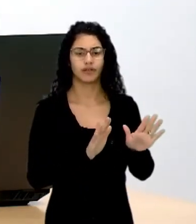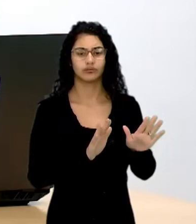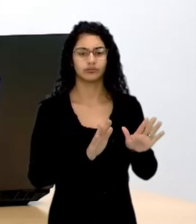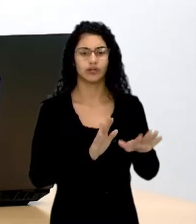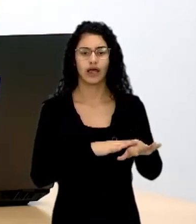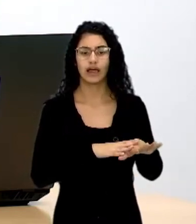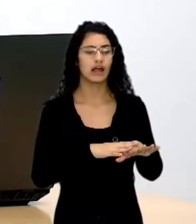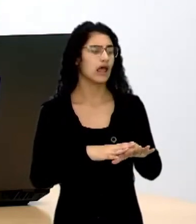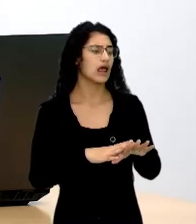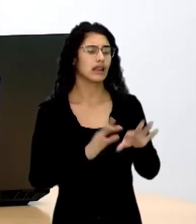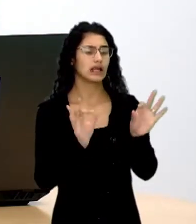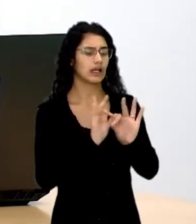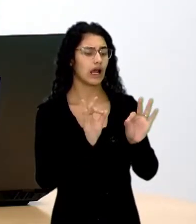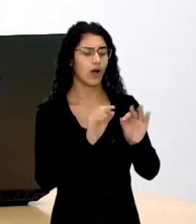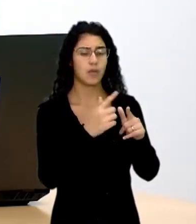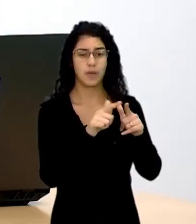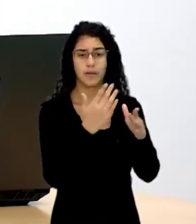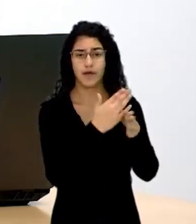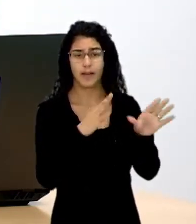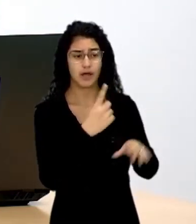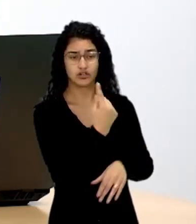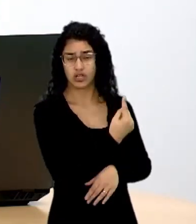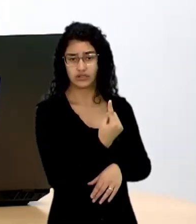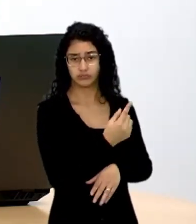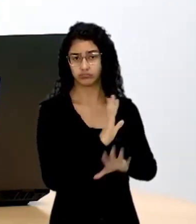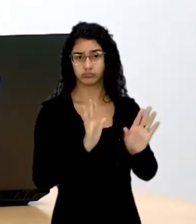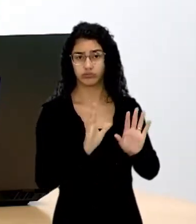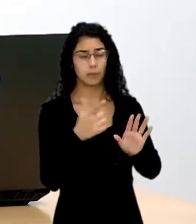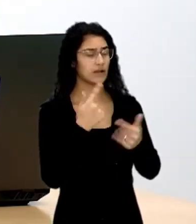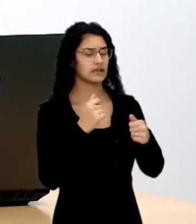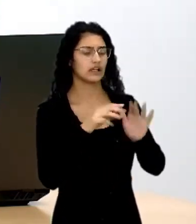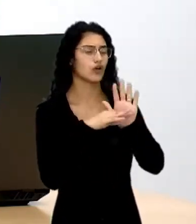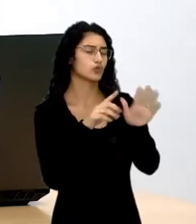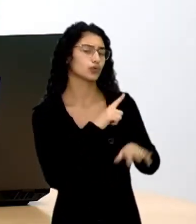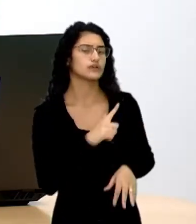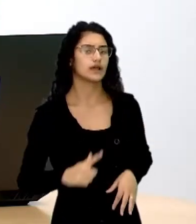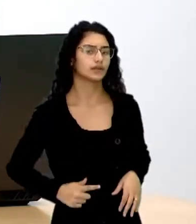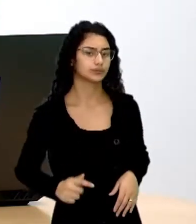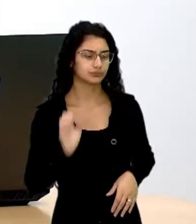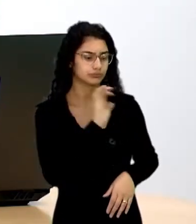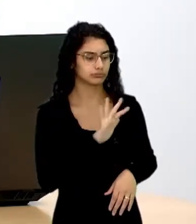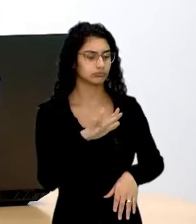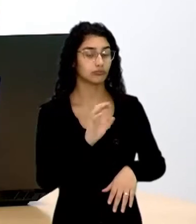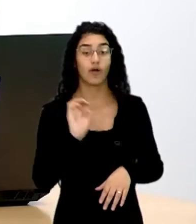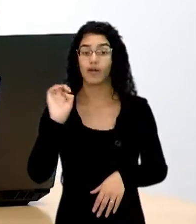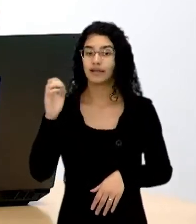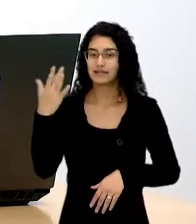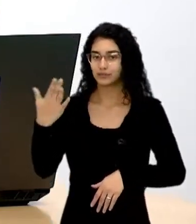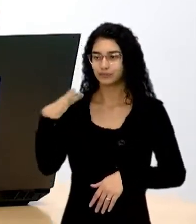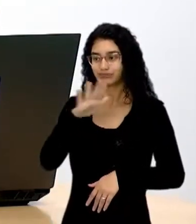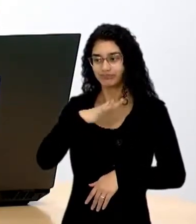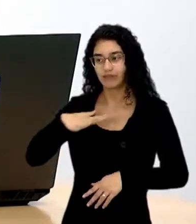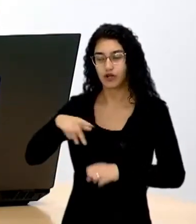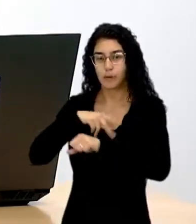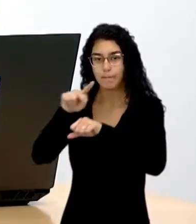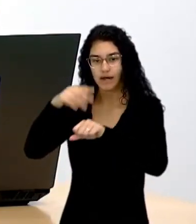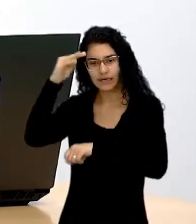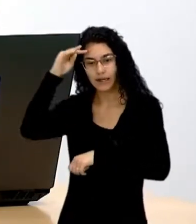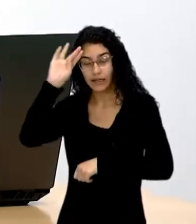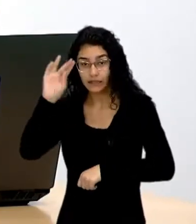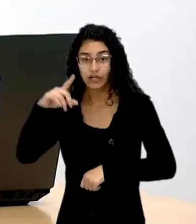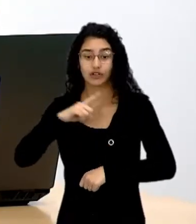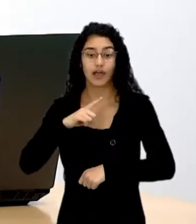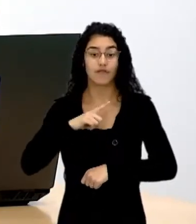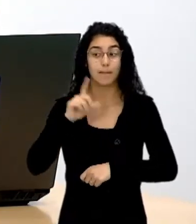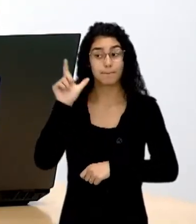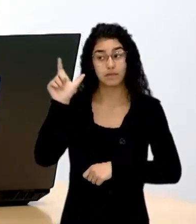sozinha, sem intervenção do Estado. Porém, o que aconteceu? Grande parte das terras da Irlanda estavam concentradas nas